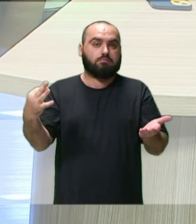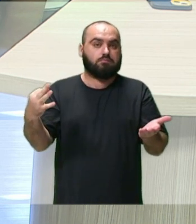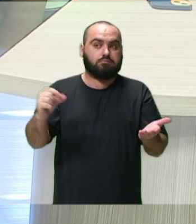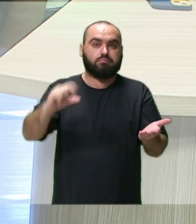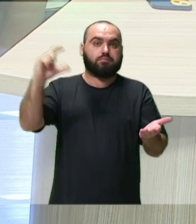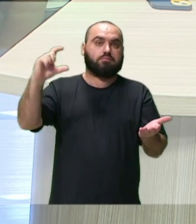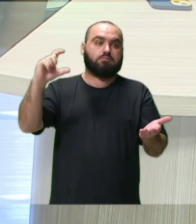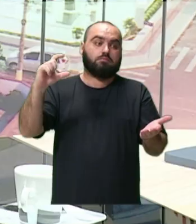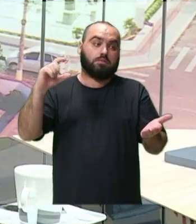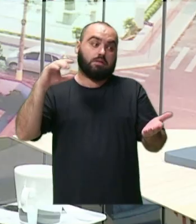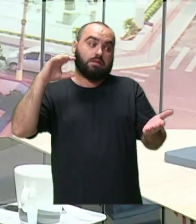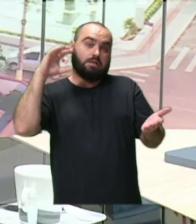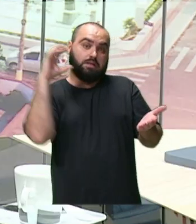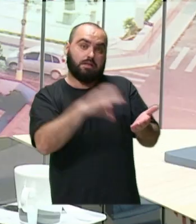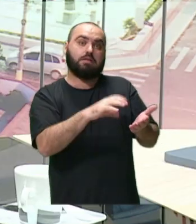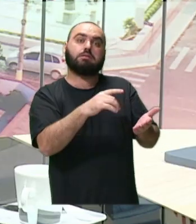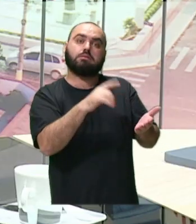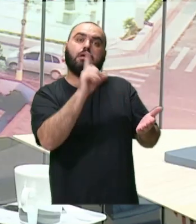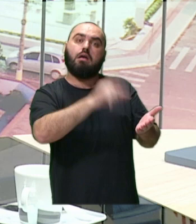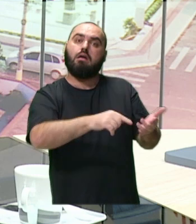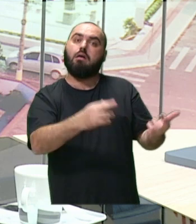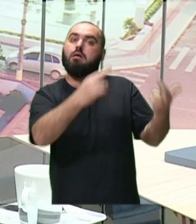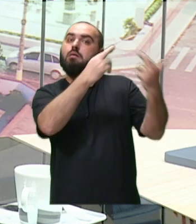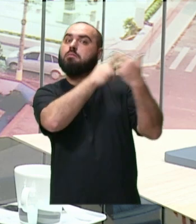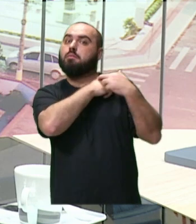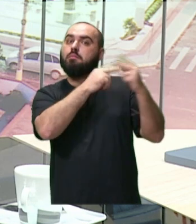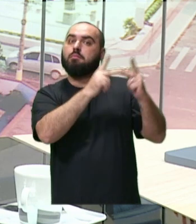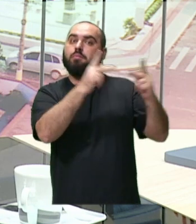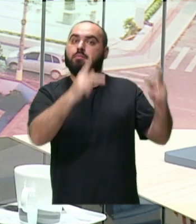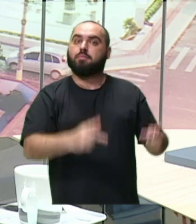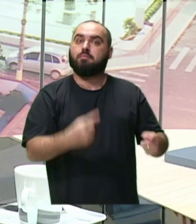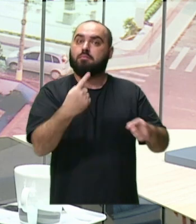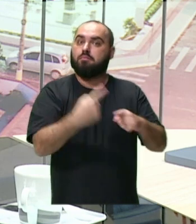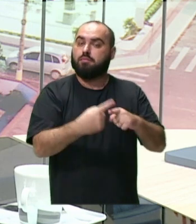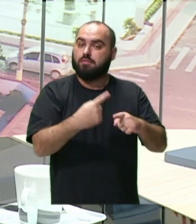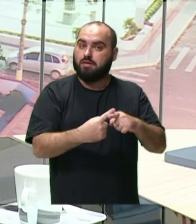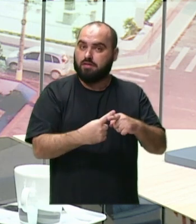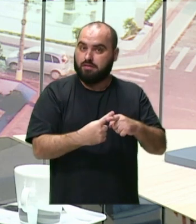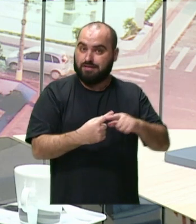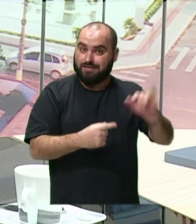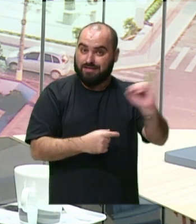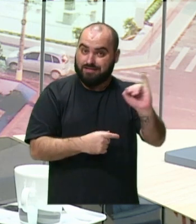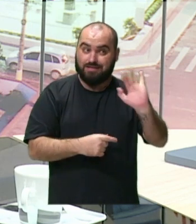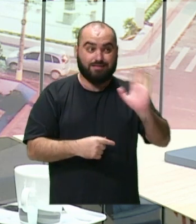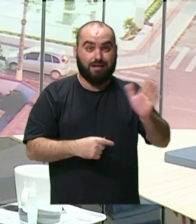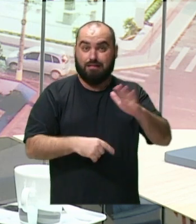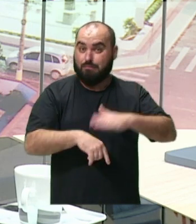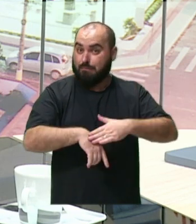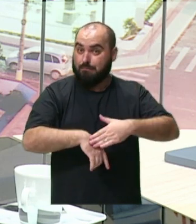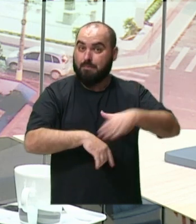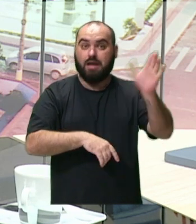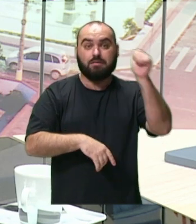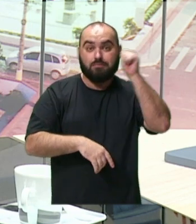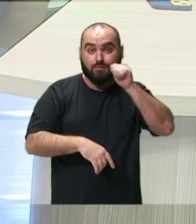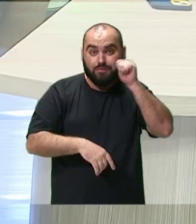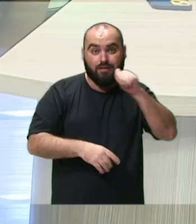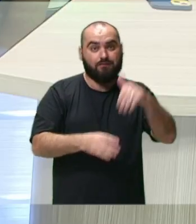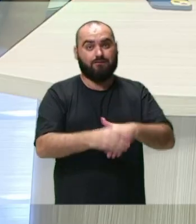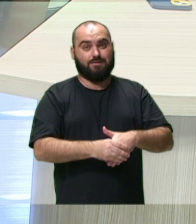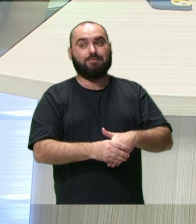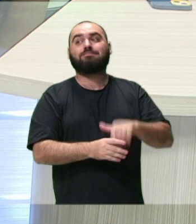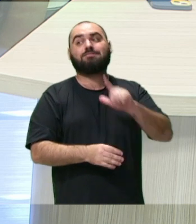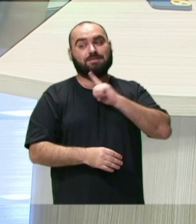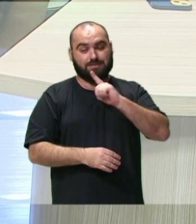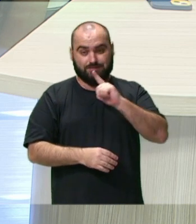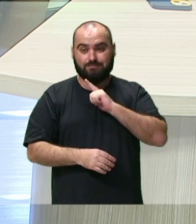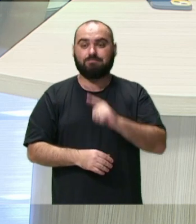tarefa da Procuradoria, quer queira ou não, porque Itajaí já tem mais eleitoras do que eleitores. Não é verdade? Então,